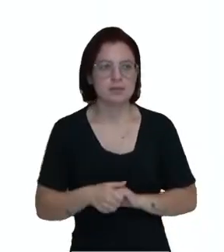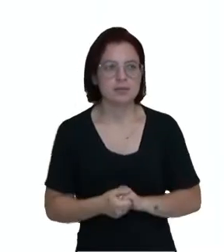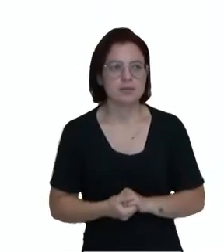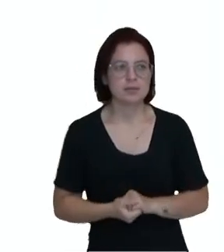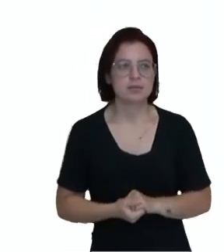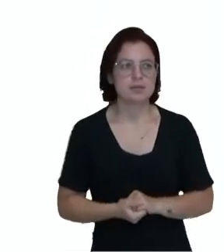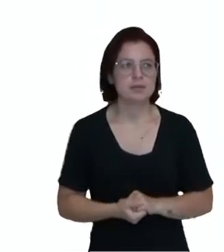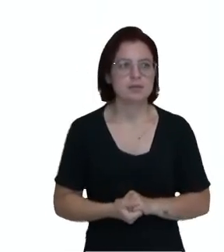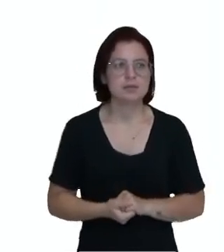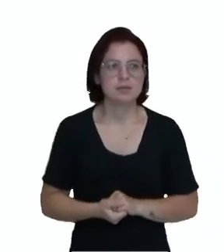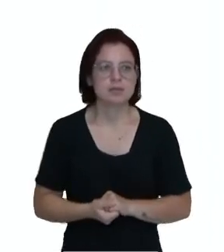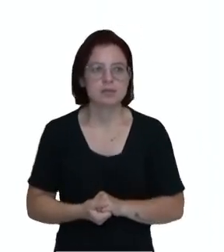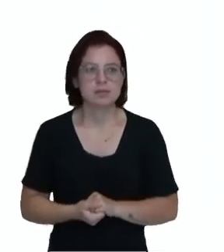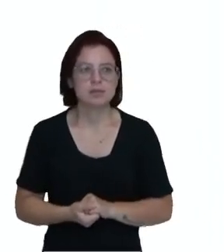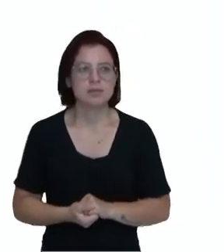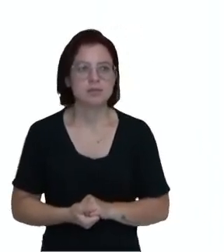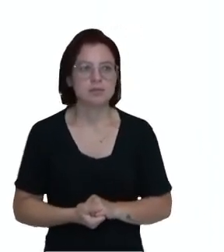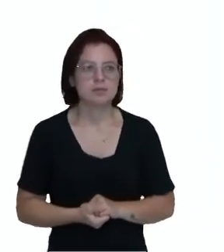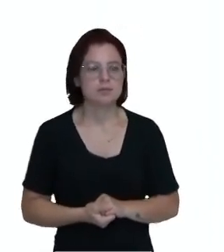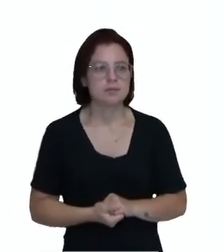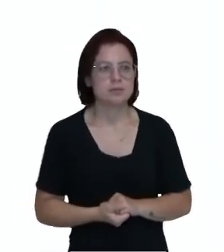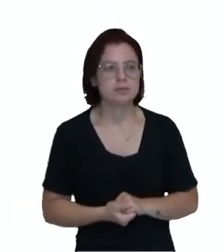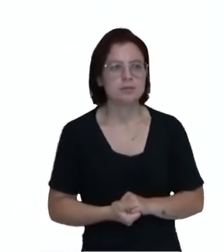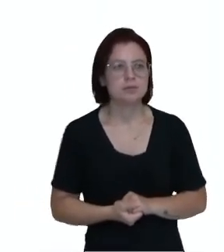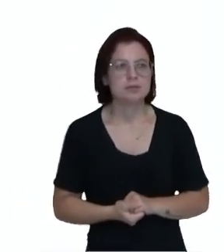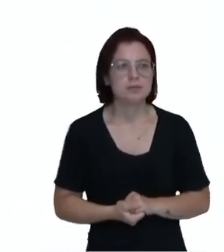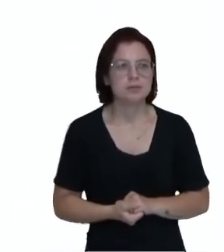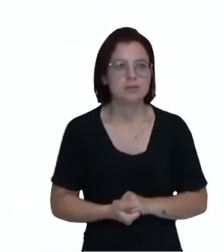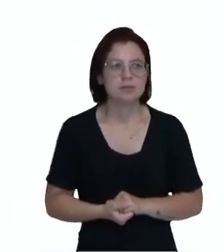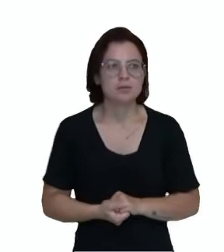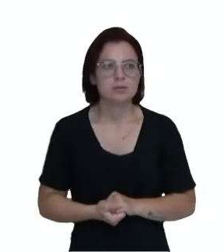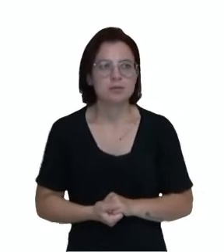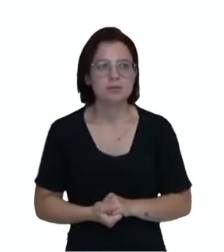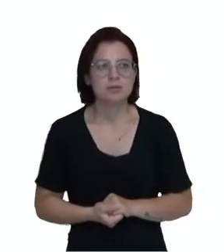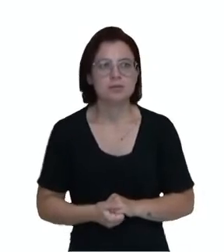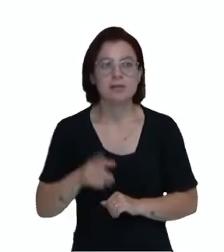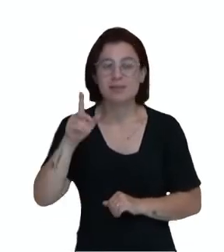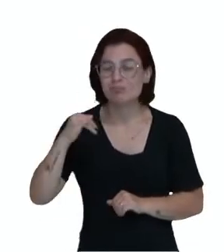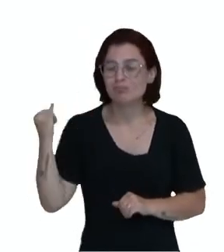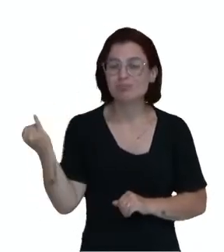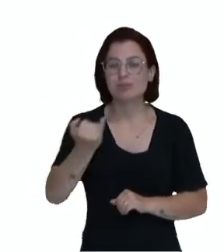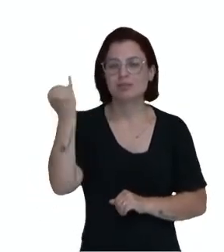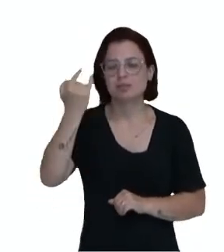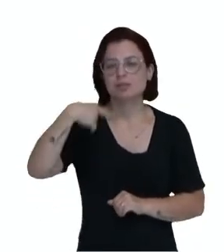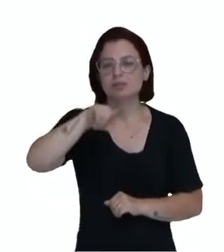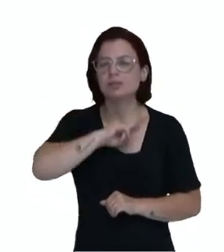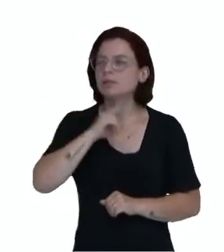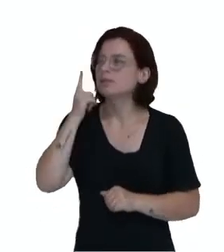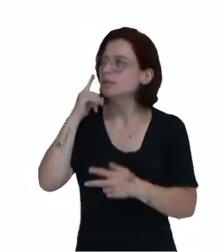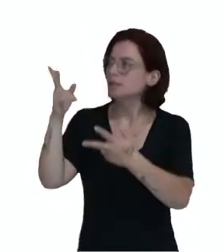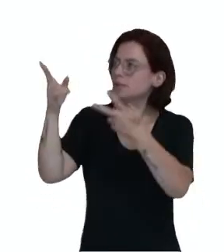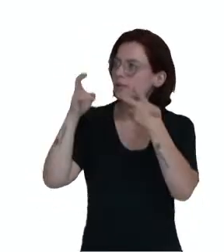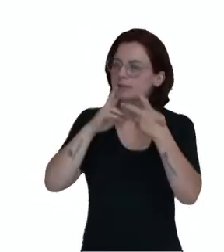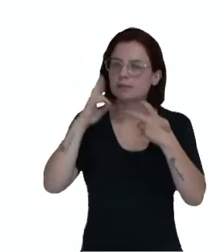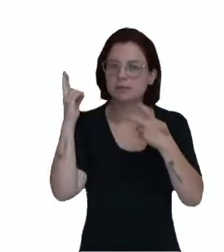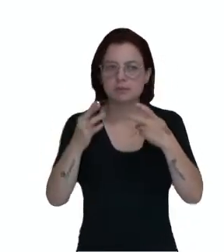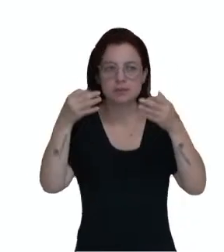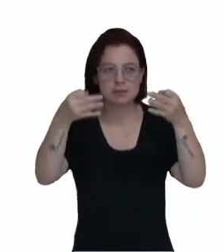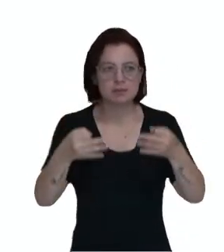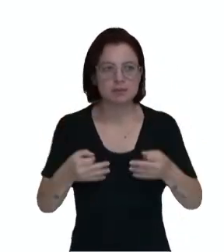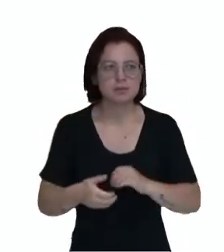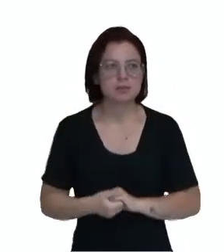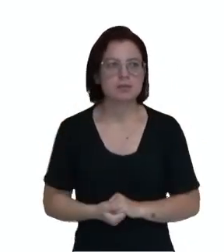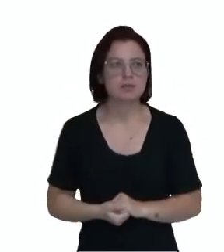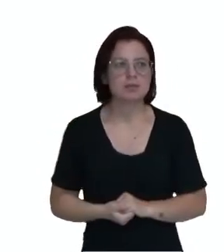das operações e dos sinais de associação dentro de uma expressão numérica, é fundamental para a sua correta resolução